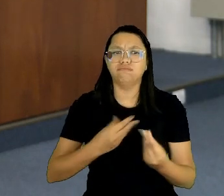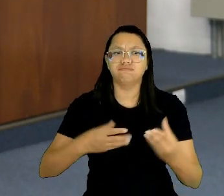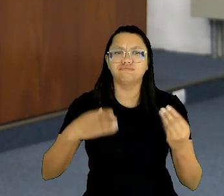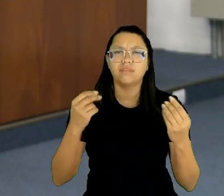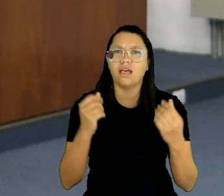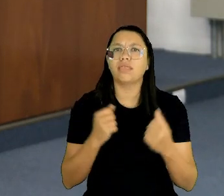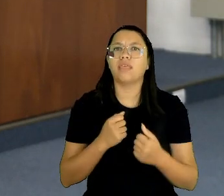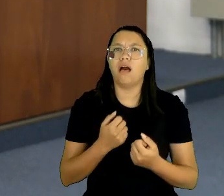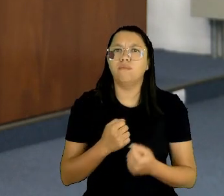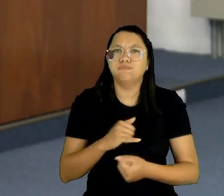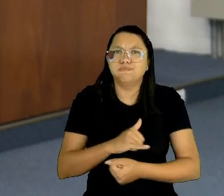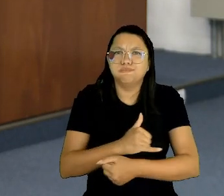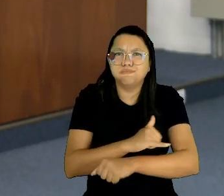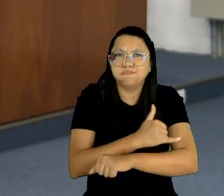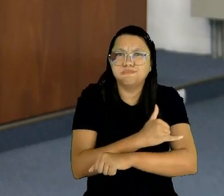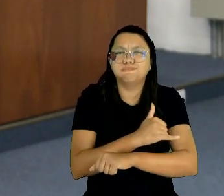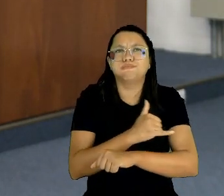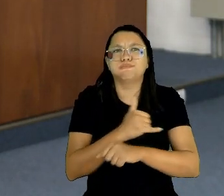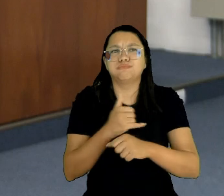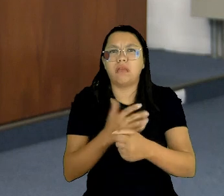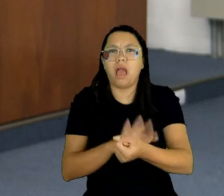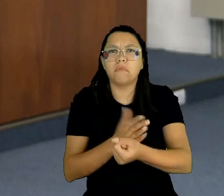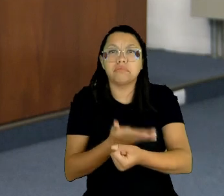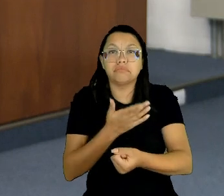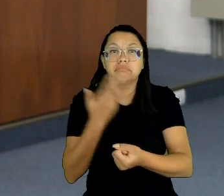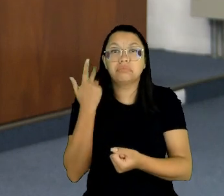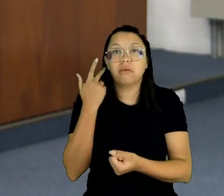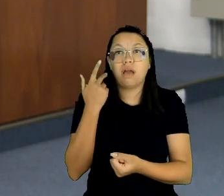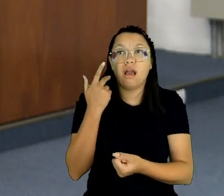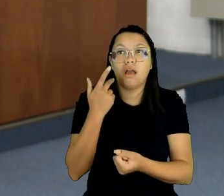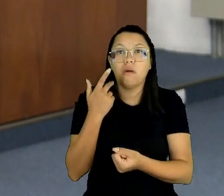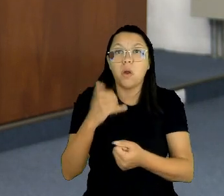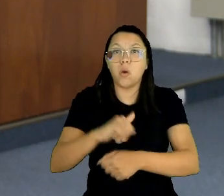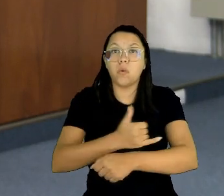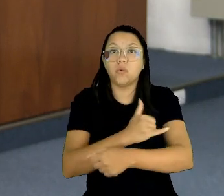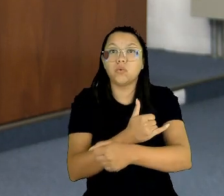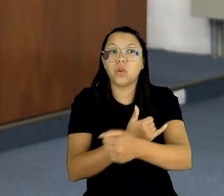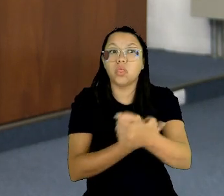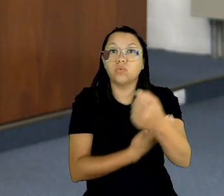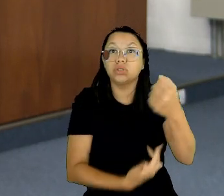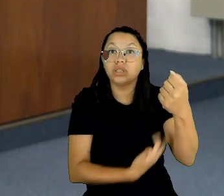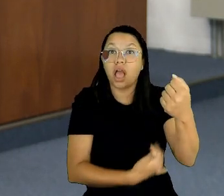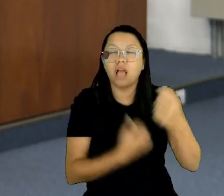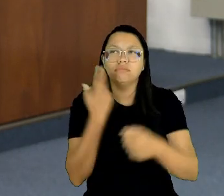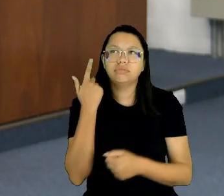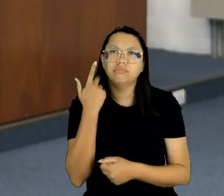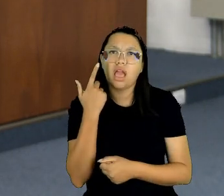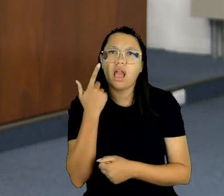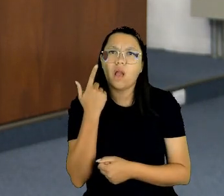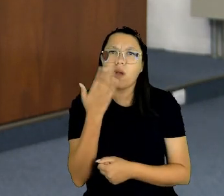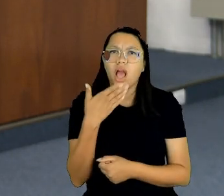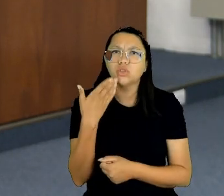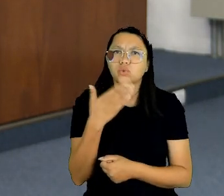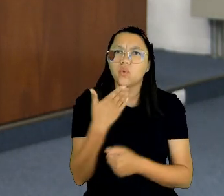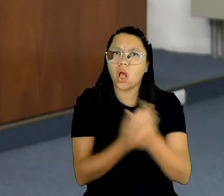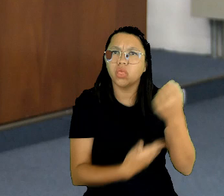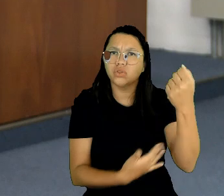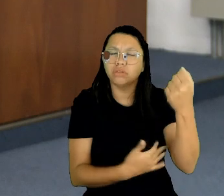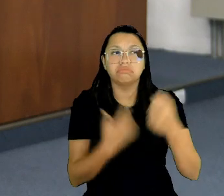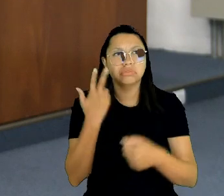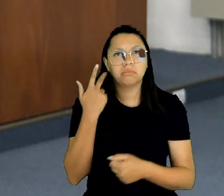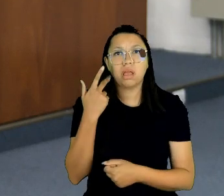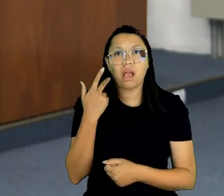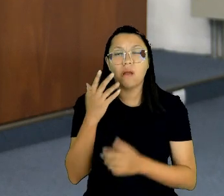excesso de peso, independente se ele está com excesso de peso, mas a pressão é normal, o colesterol é normal, a glicemia é